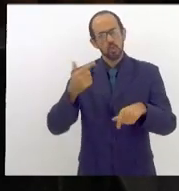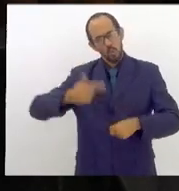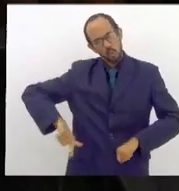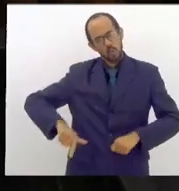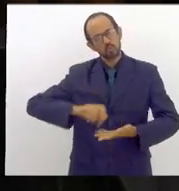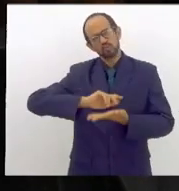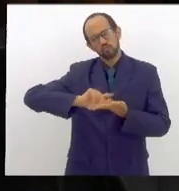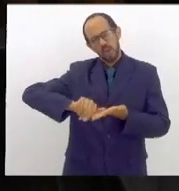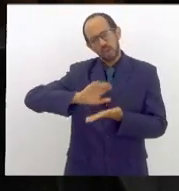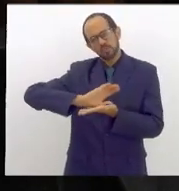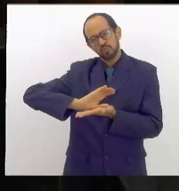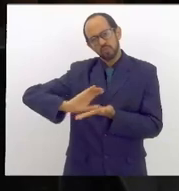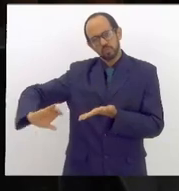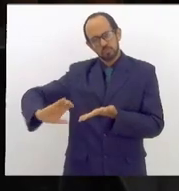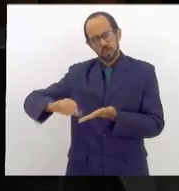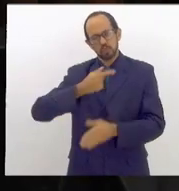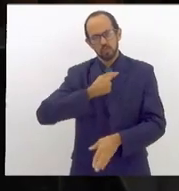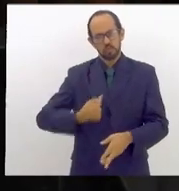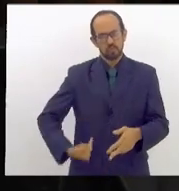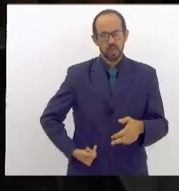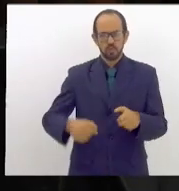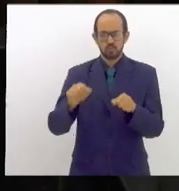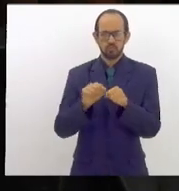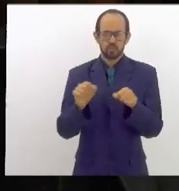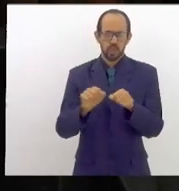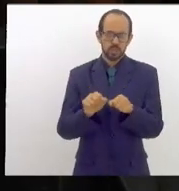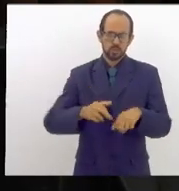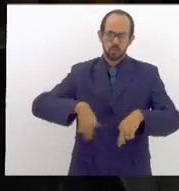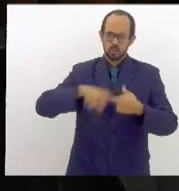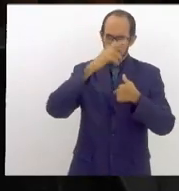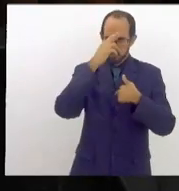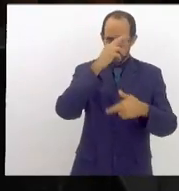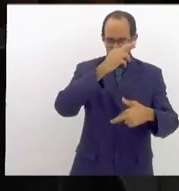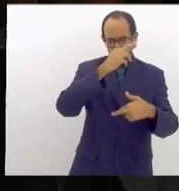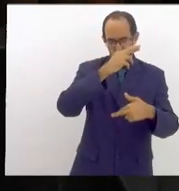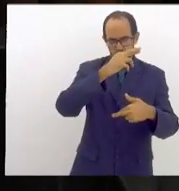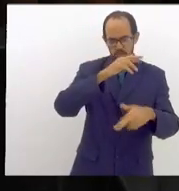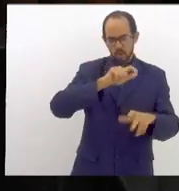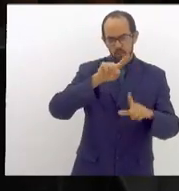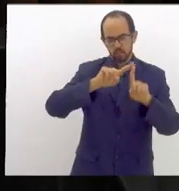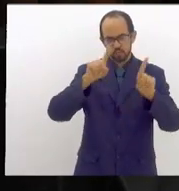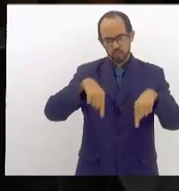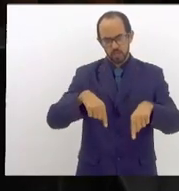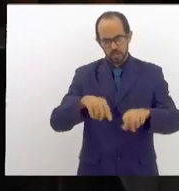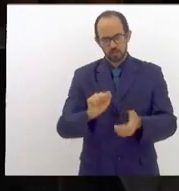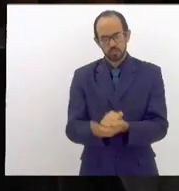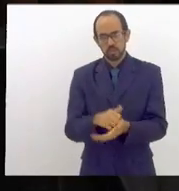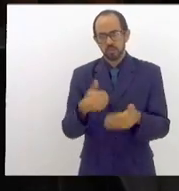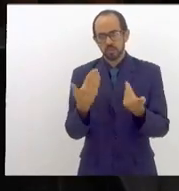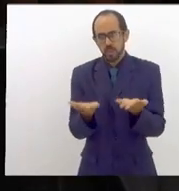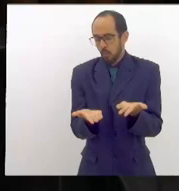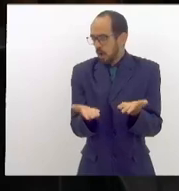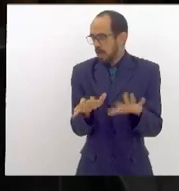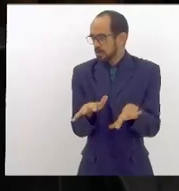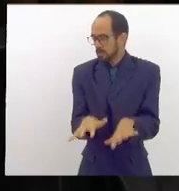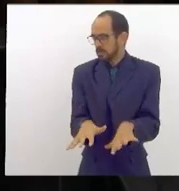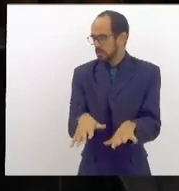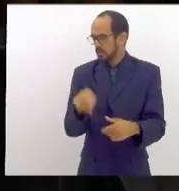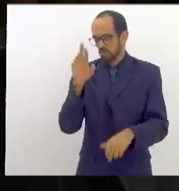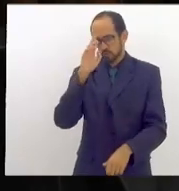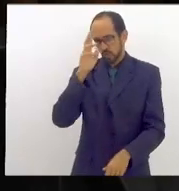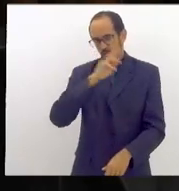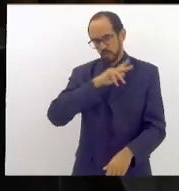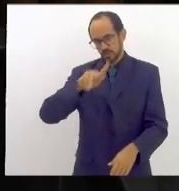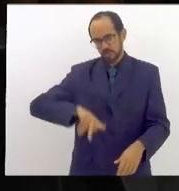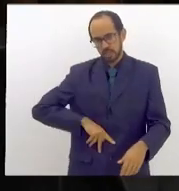investimentos que o governo fez como respeito ao servidor então diante disso é o presidente claro que com muito orgulho